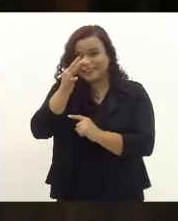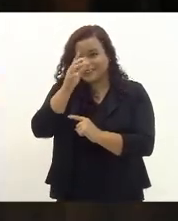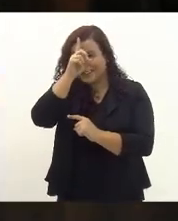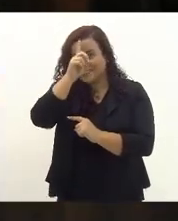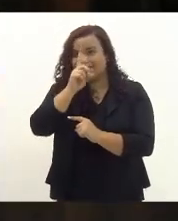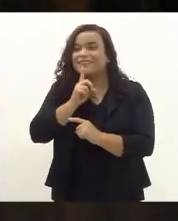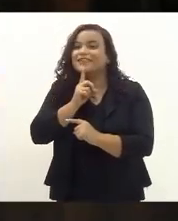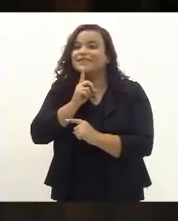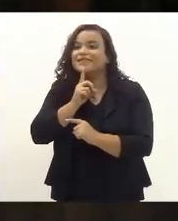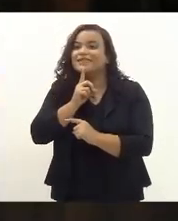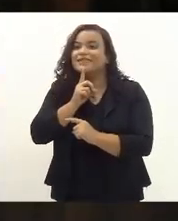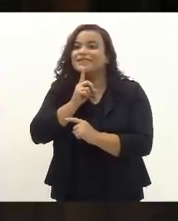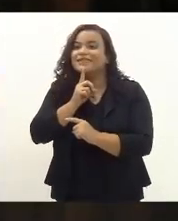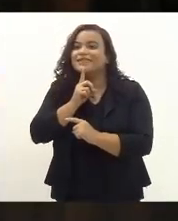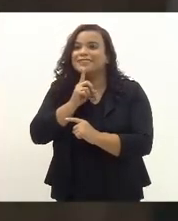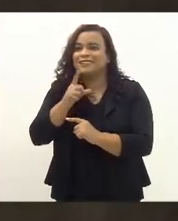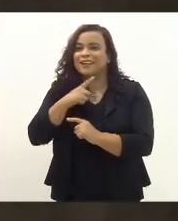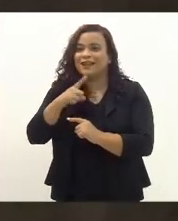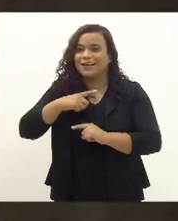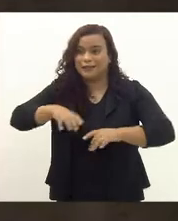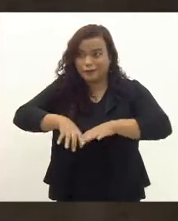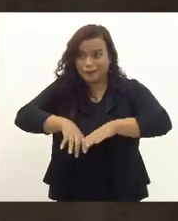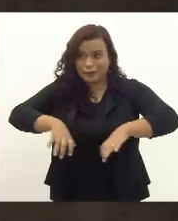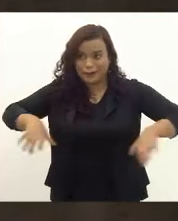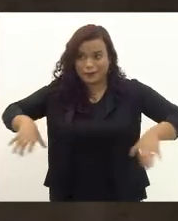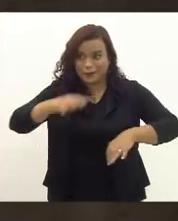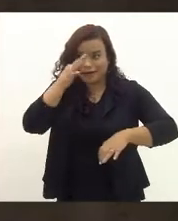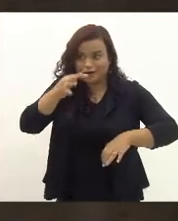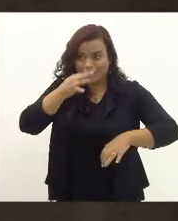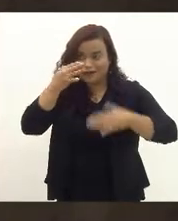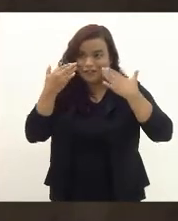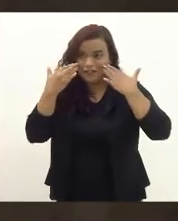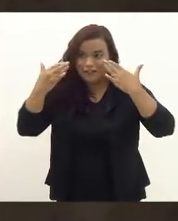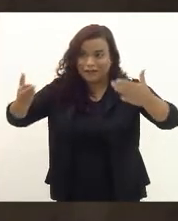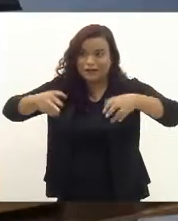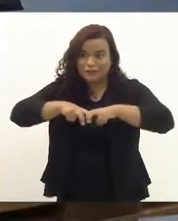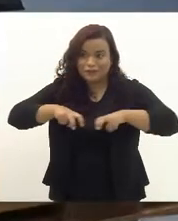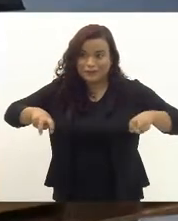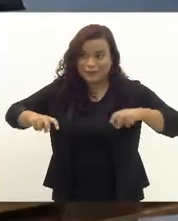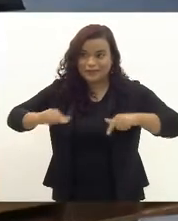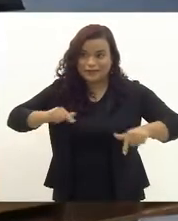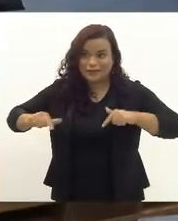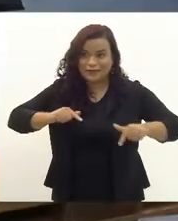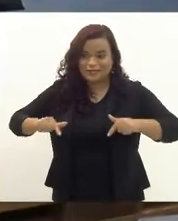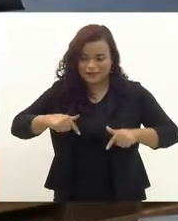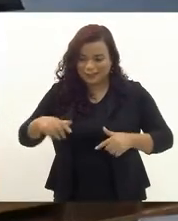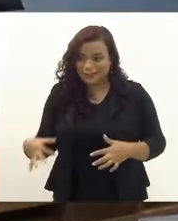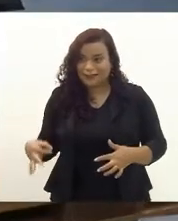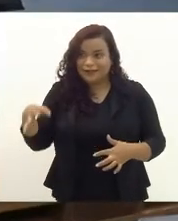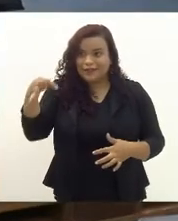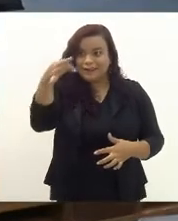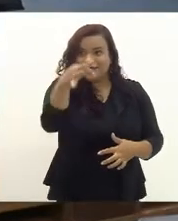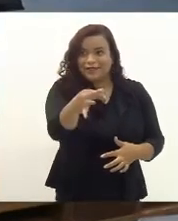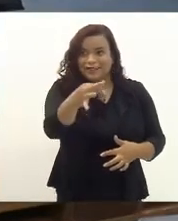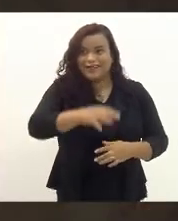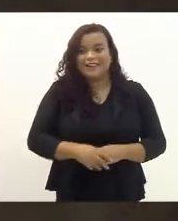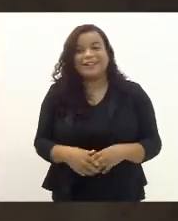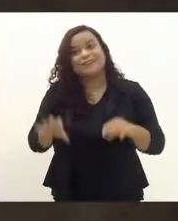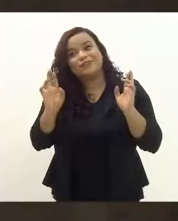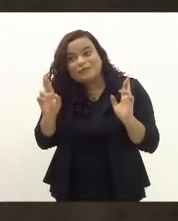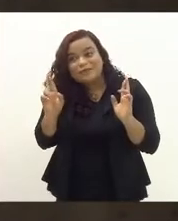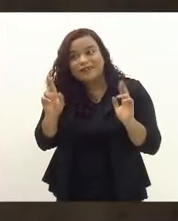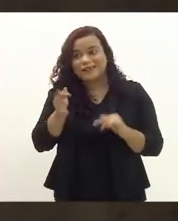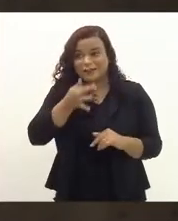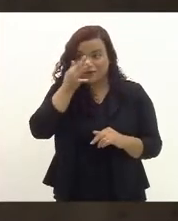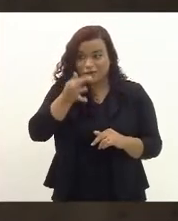amarela tirar daqui de um vaso enorme que tá na frente da mesa dos trabalhos eu espero que